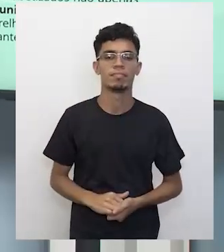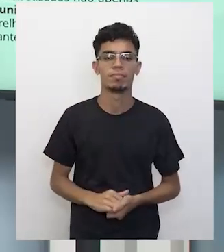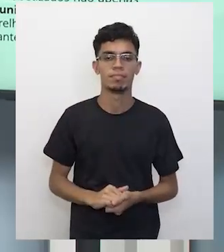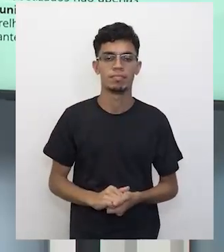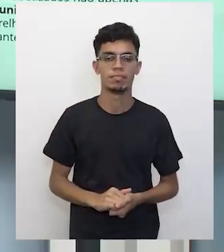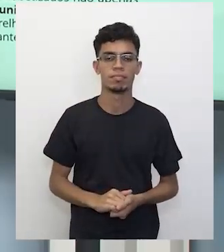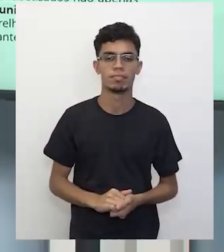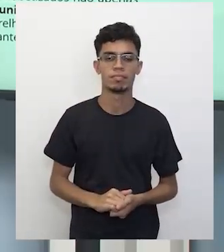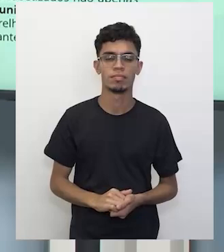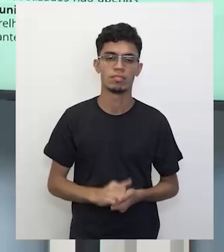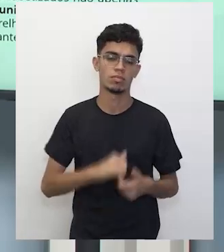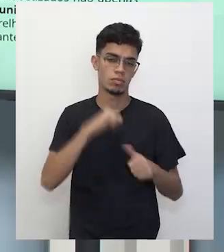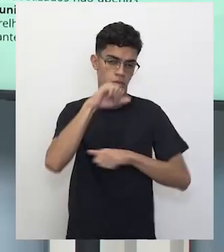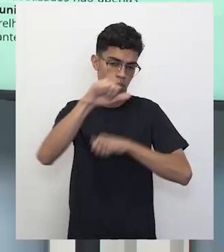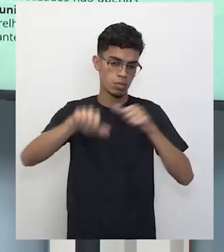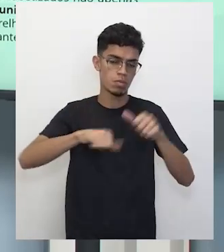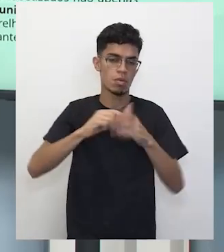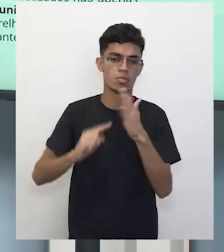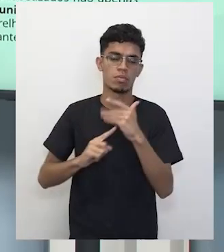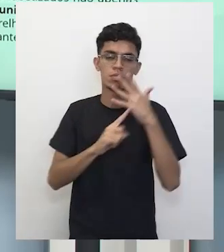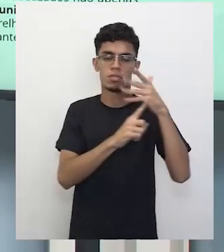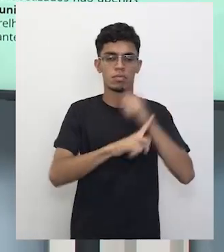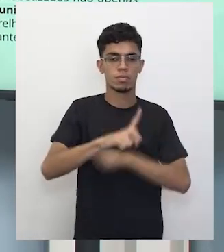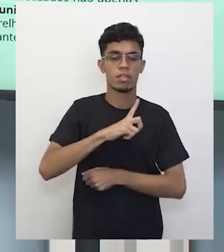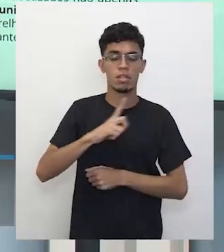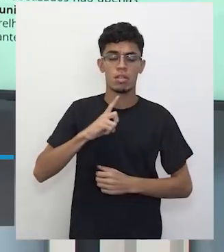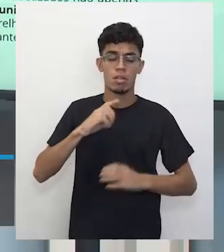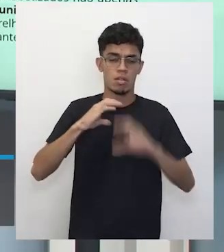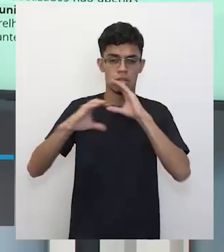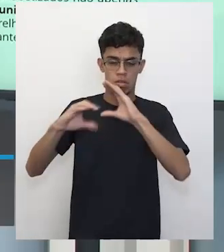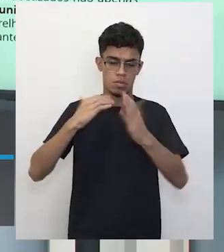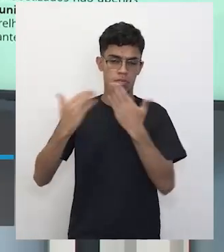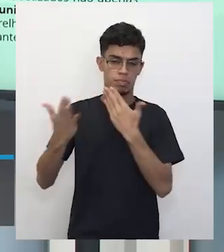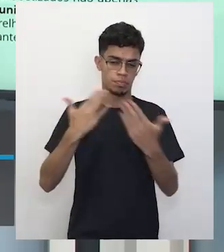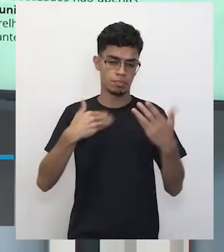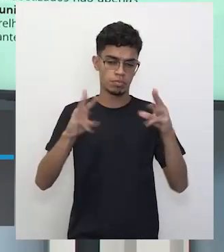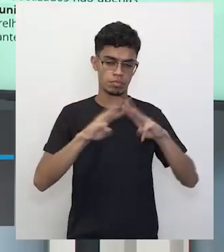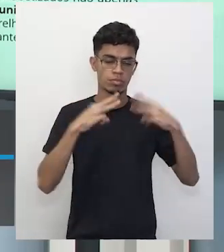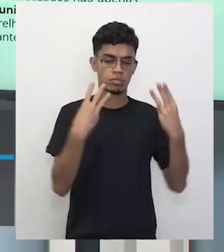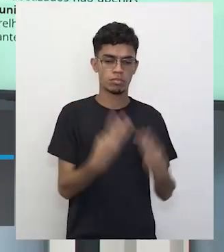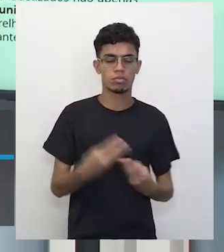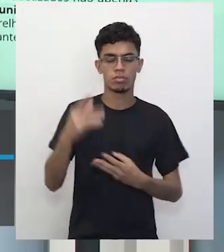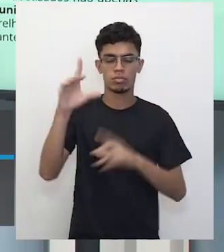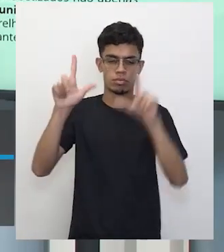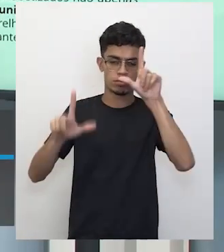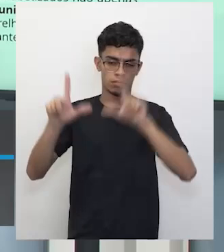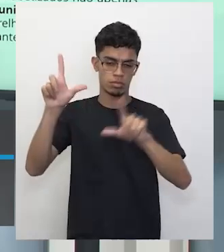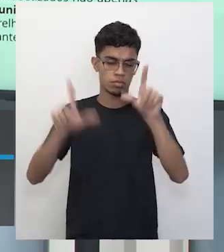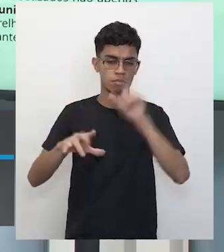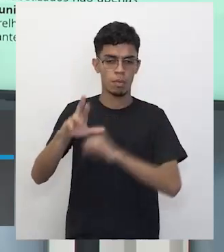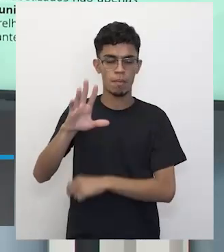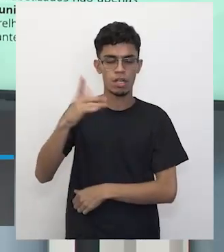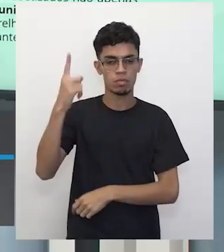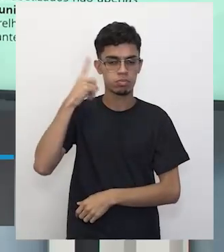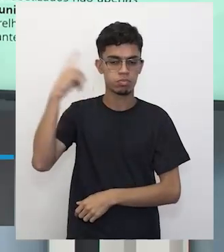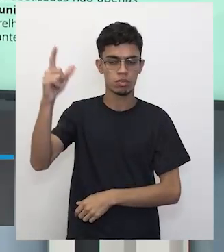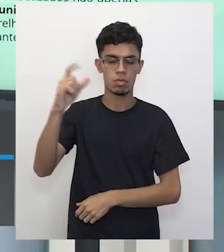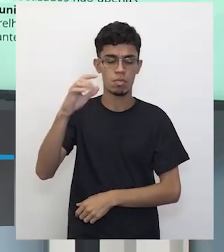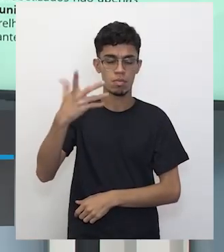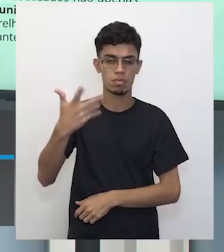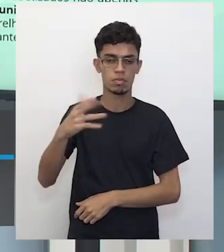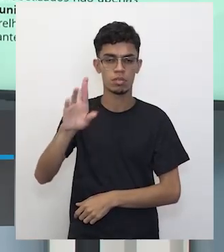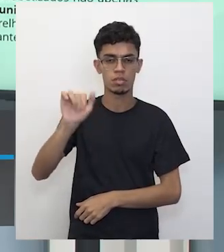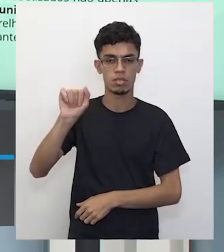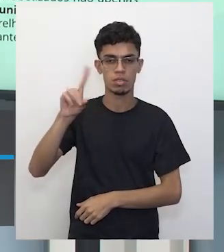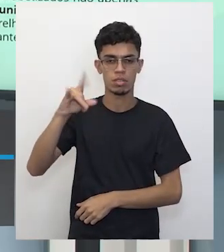da mudança da tecnologia, da comunicação de massa, TV, rádio, onde existe só uma via única, né,